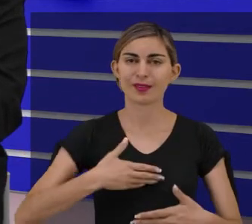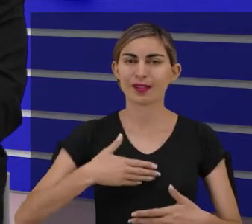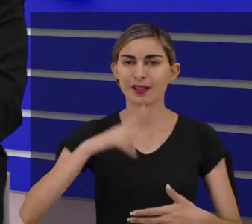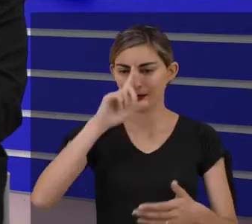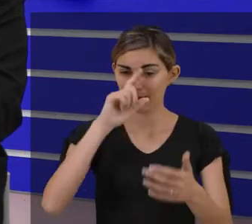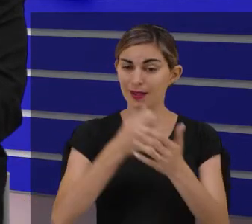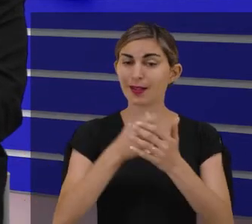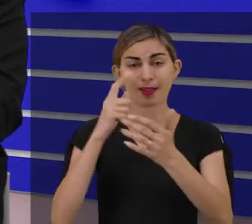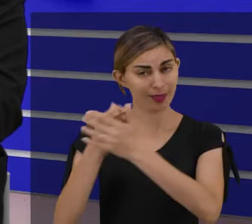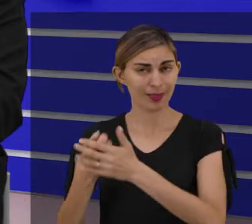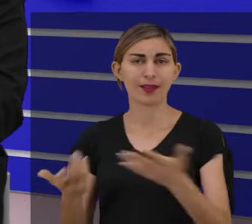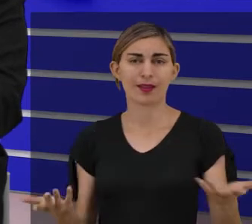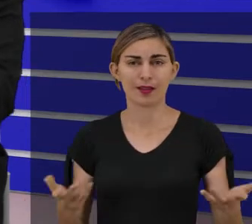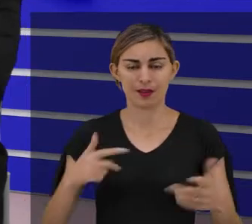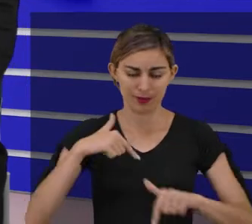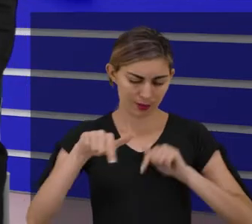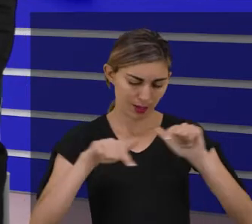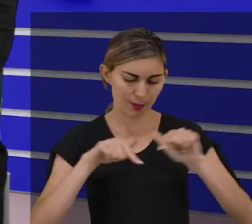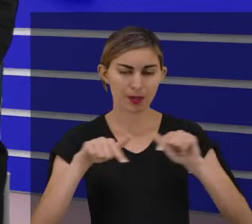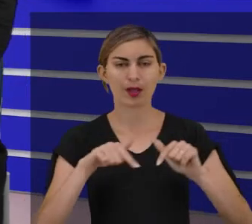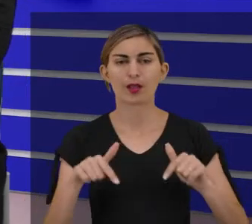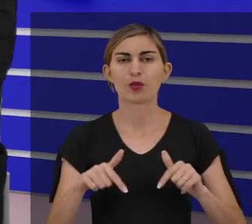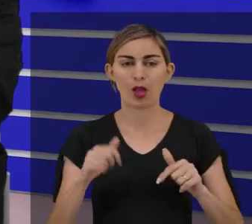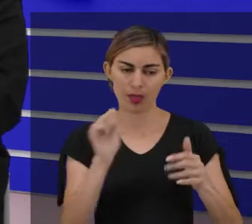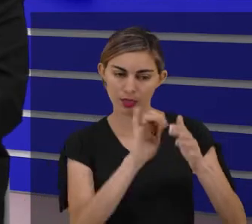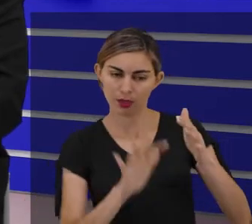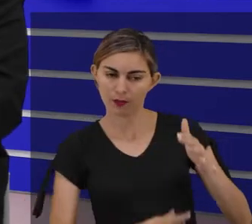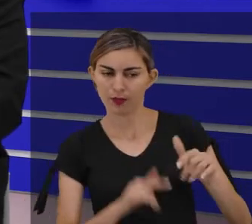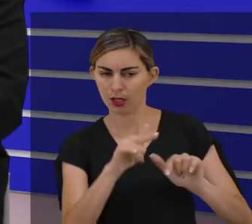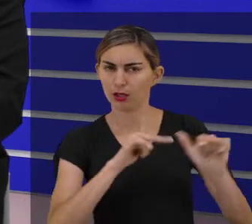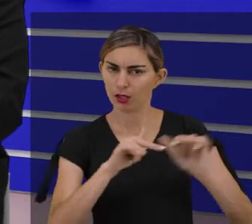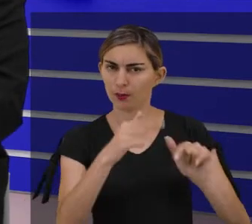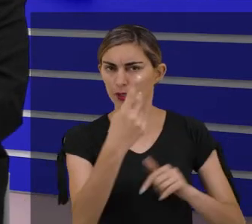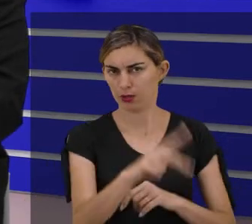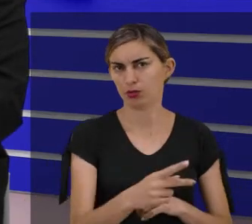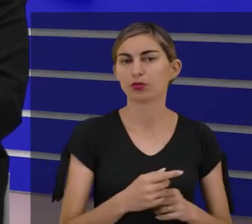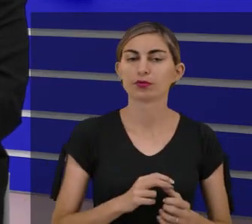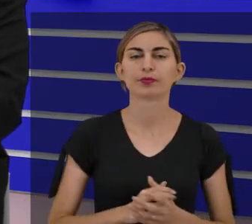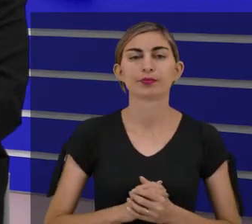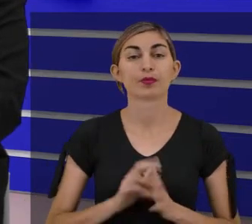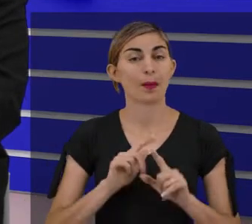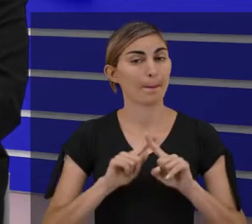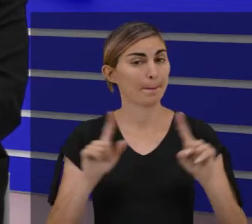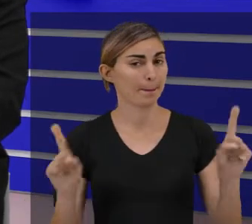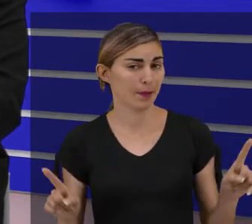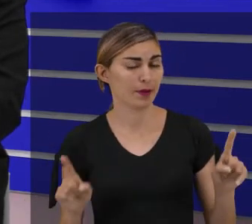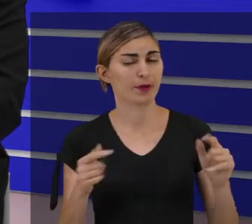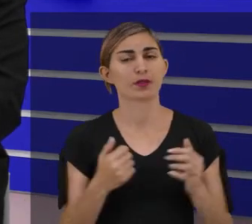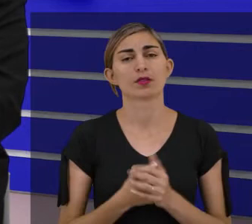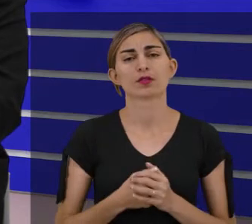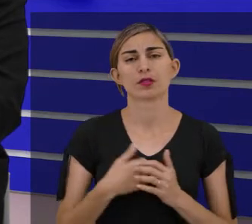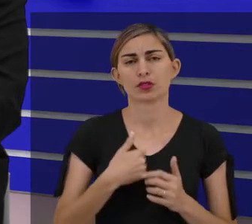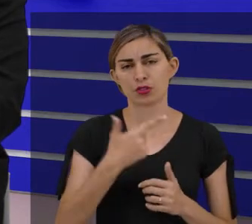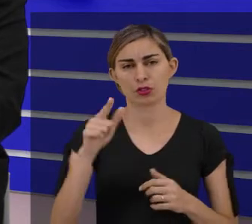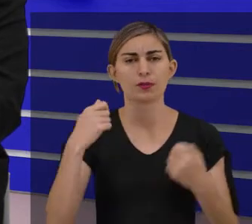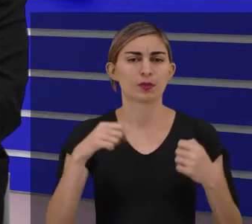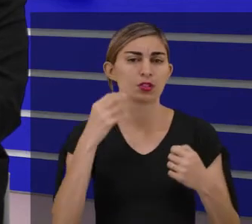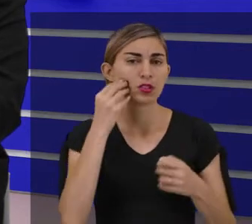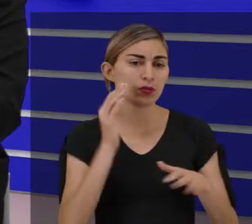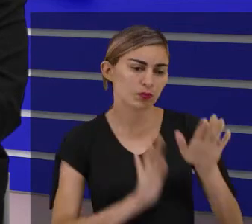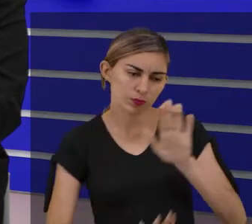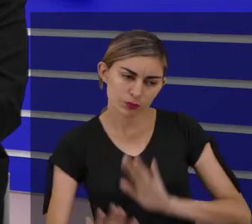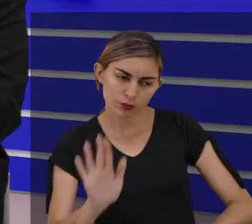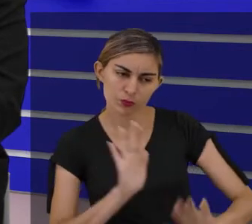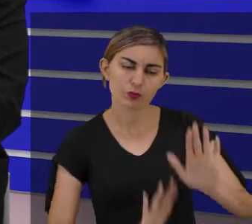que ele pode tomar no que diz respeito àquela atividade de contrato de trabalho. Mas, por outro lado, a gente tem que ver com